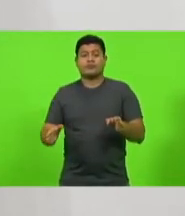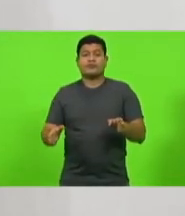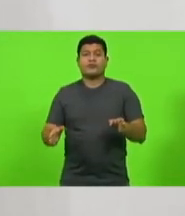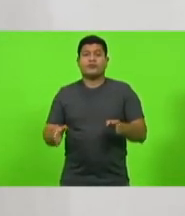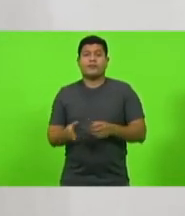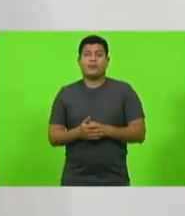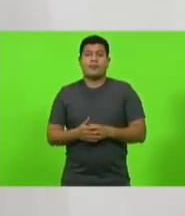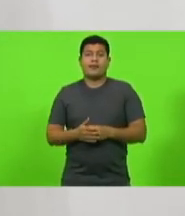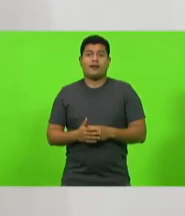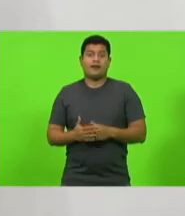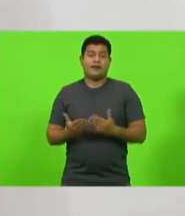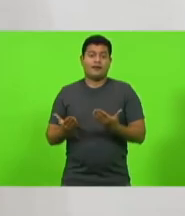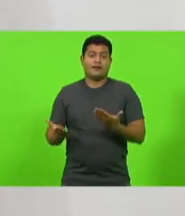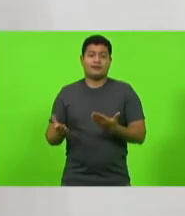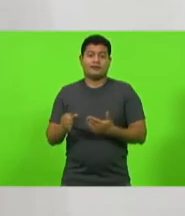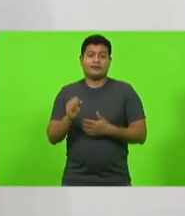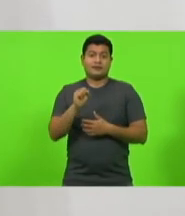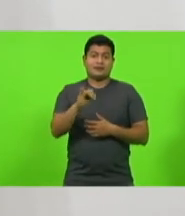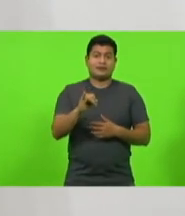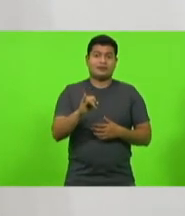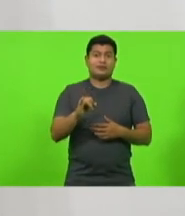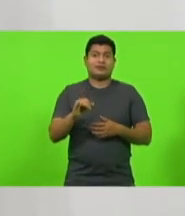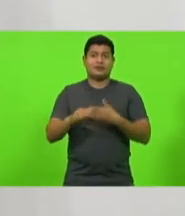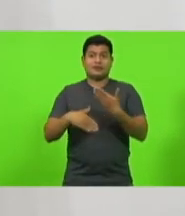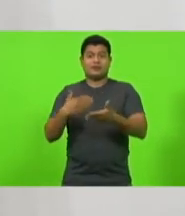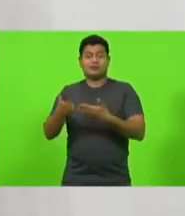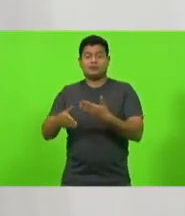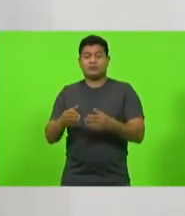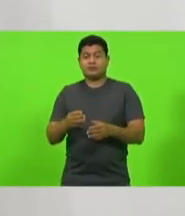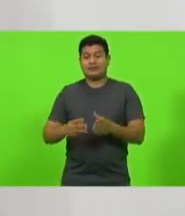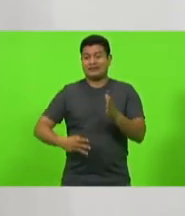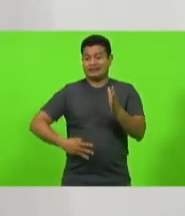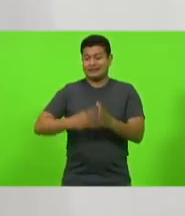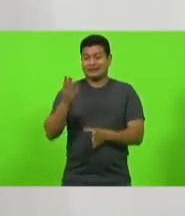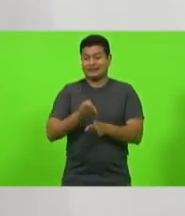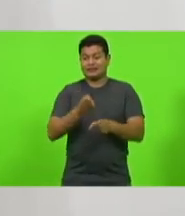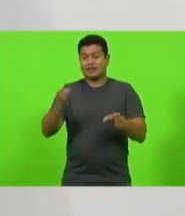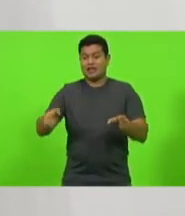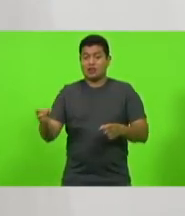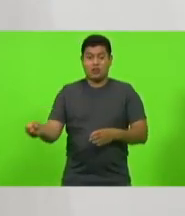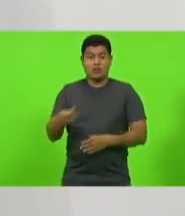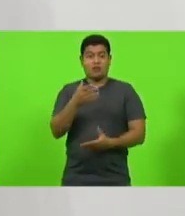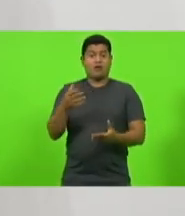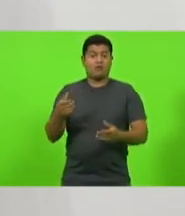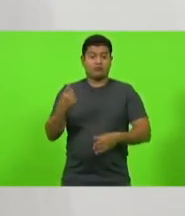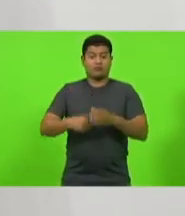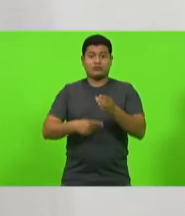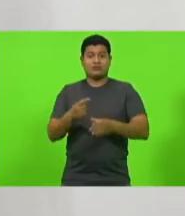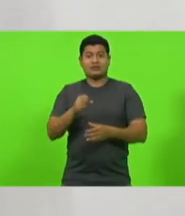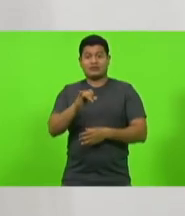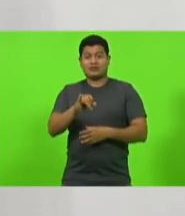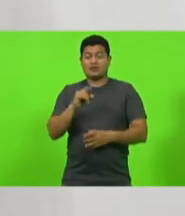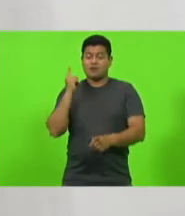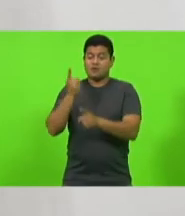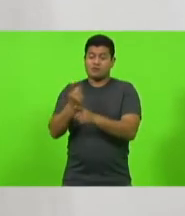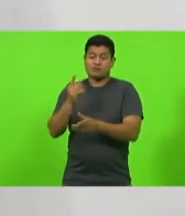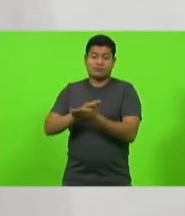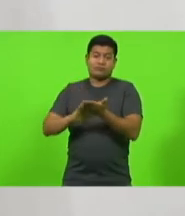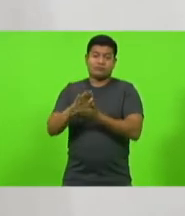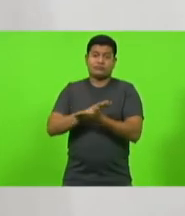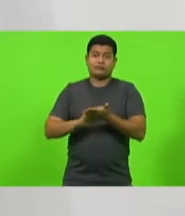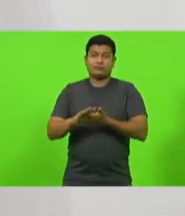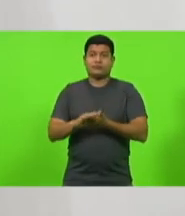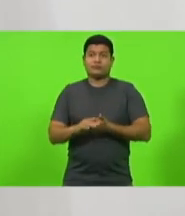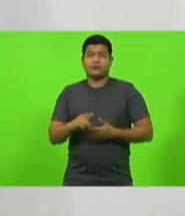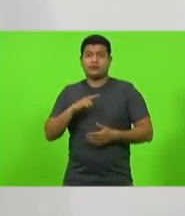aí, se lá depois de três prorrogações, essa nova comissão também não chegar a lugar nenhum e houver ainda